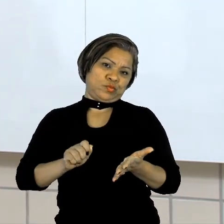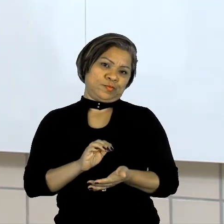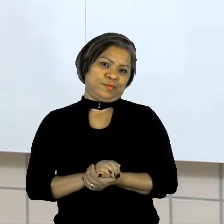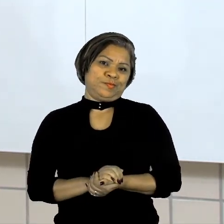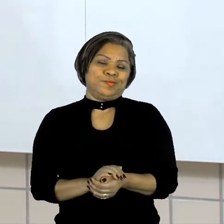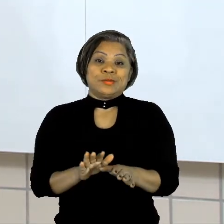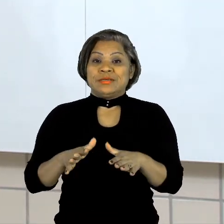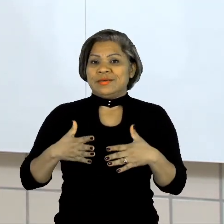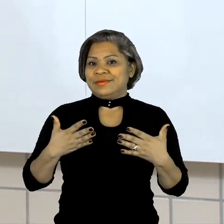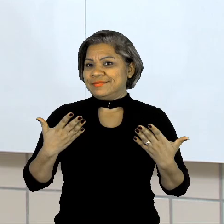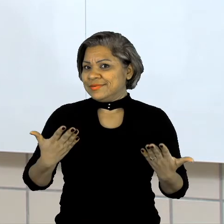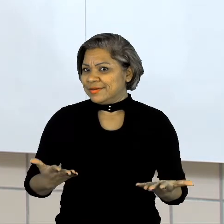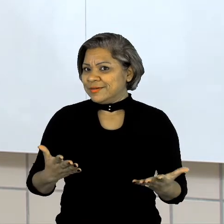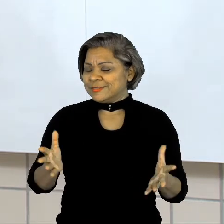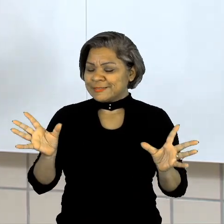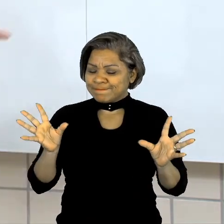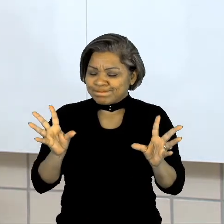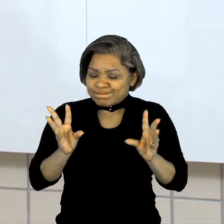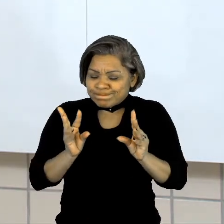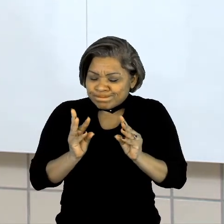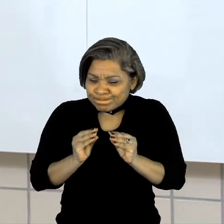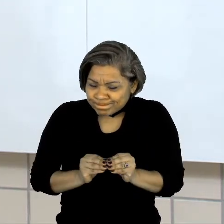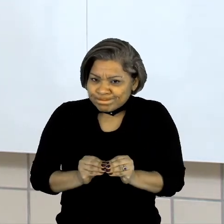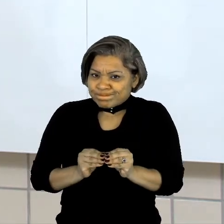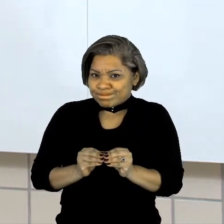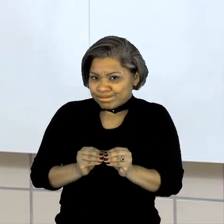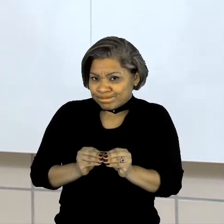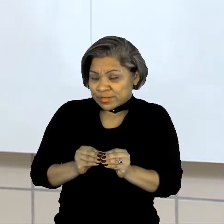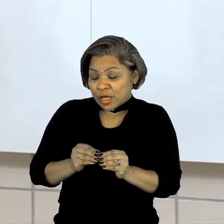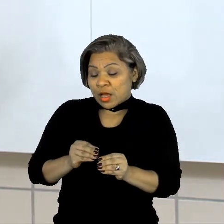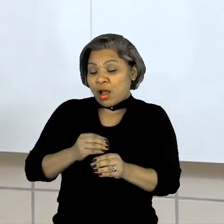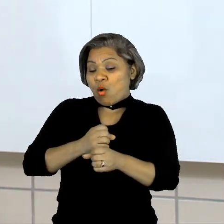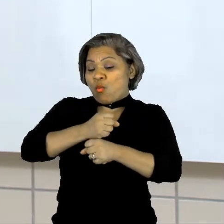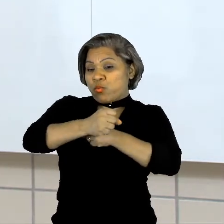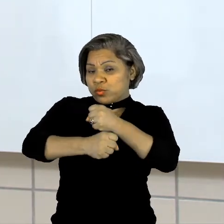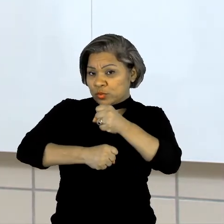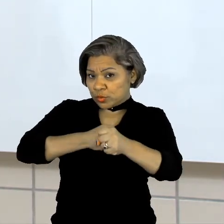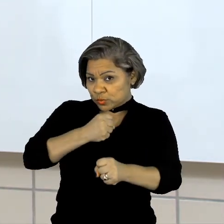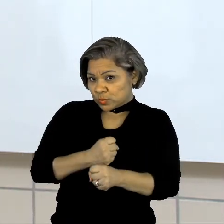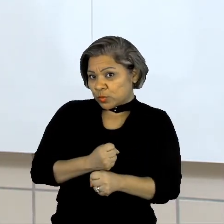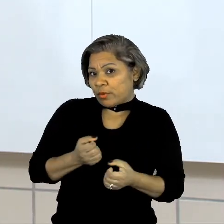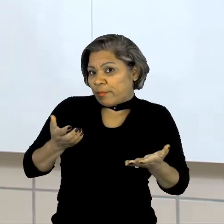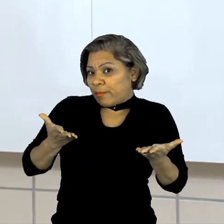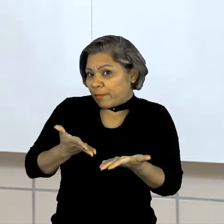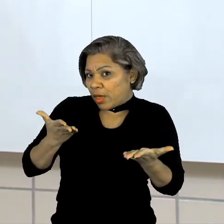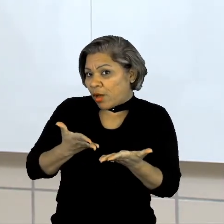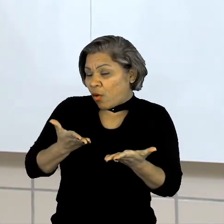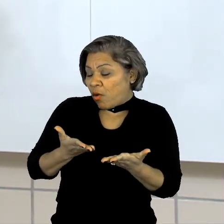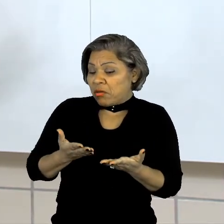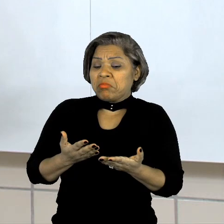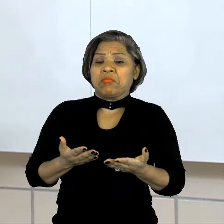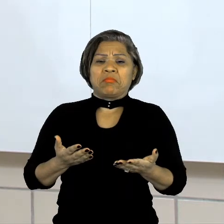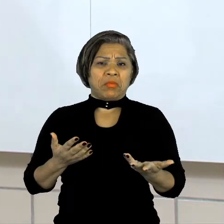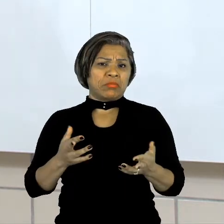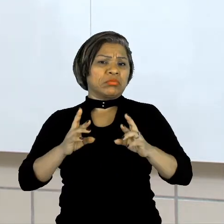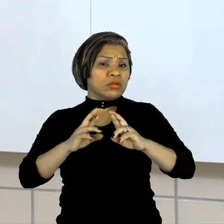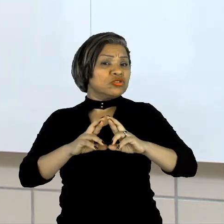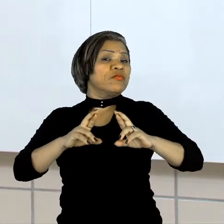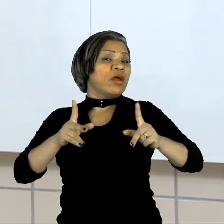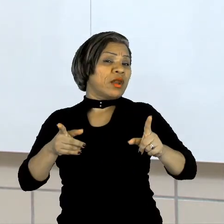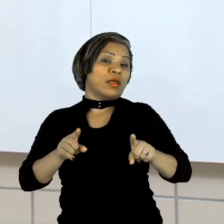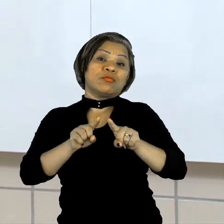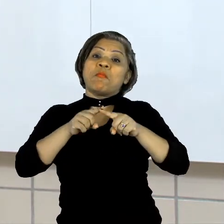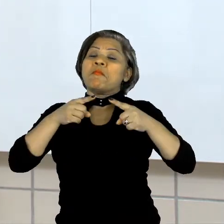nosso ano letivo que está muito diferente de forma produtiva, né? Para que vocês possam ano que